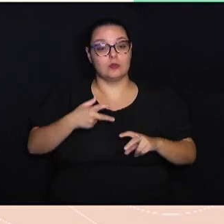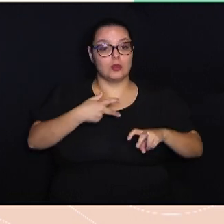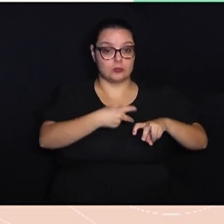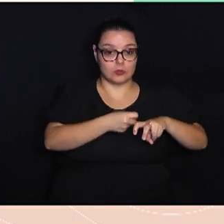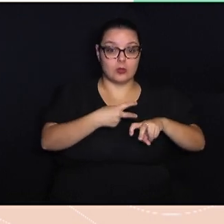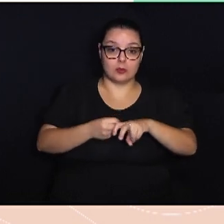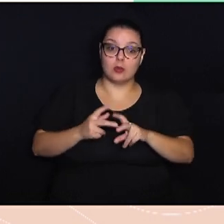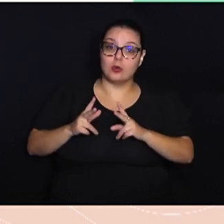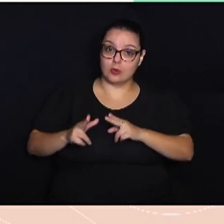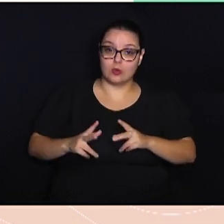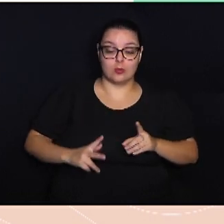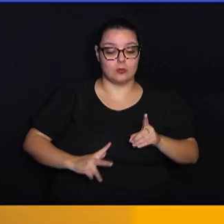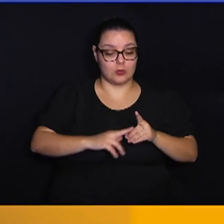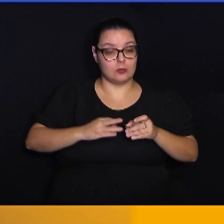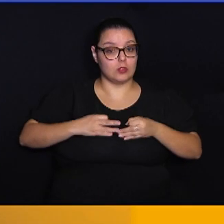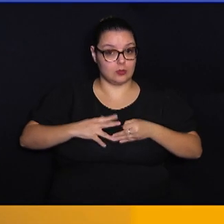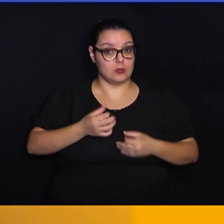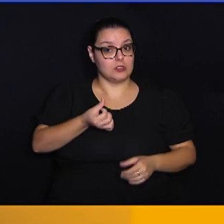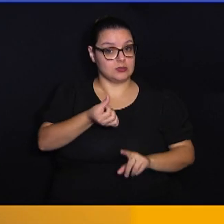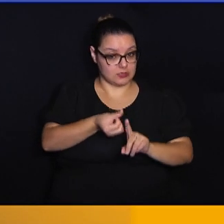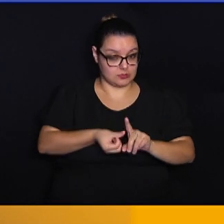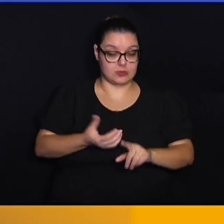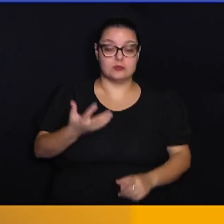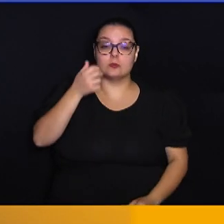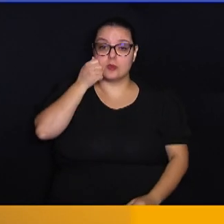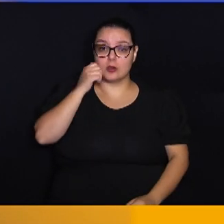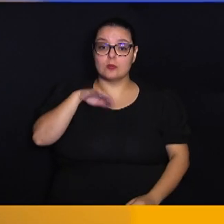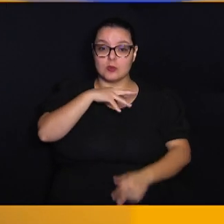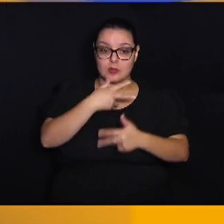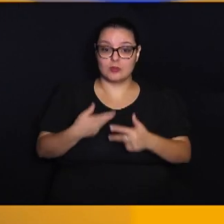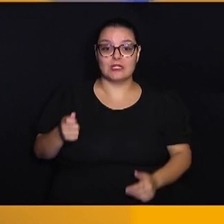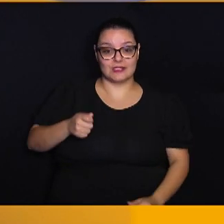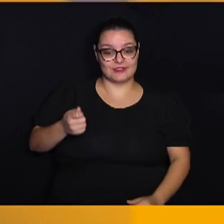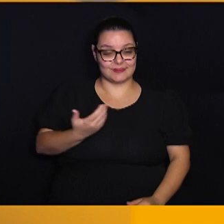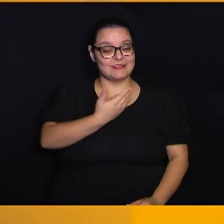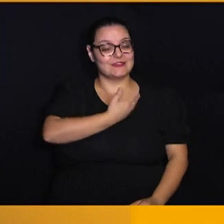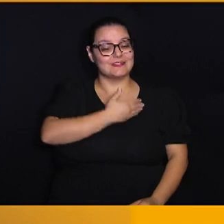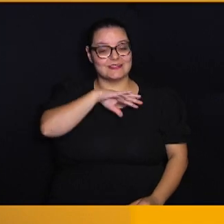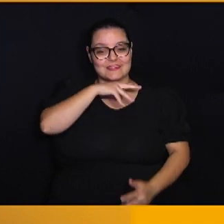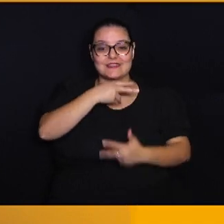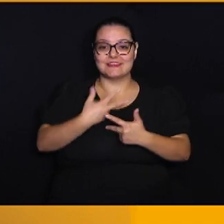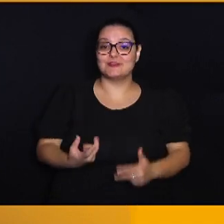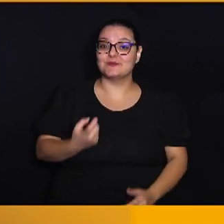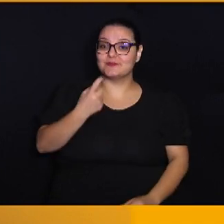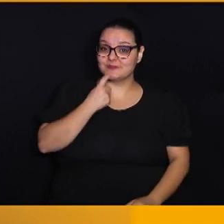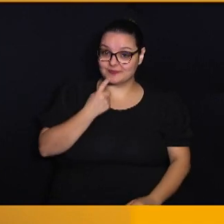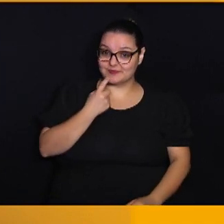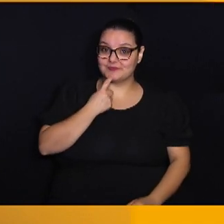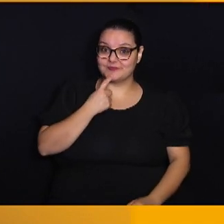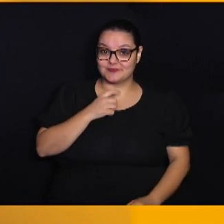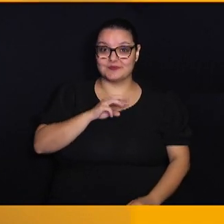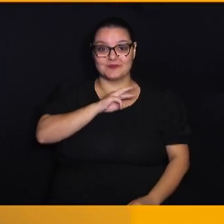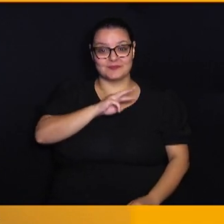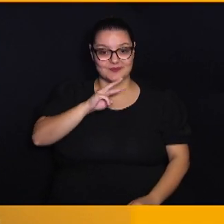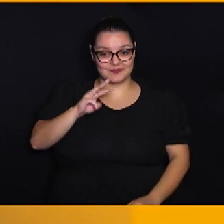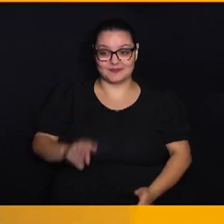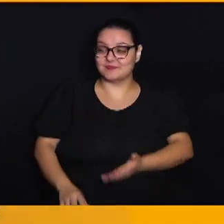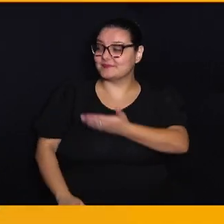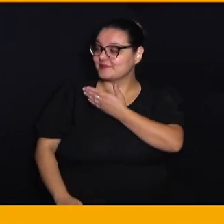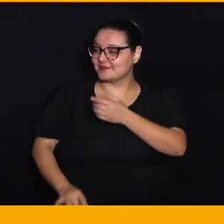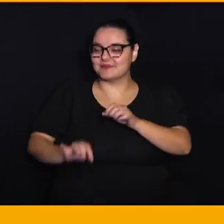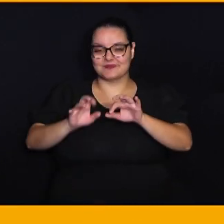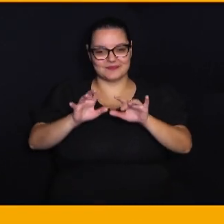negativo, fica muito difícil de prever, porque você tem o aumento do câmbio, tem tanto efeitos positivos via as exportações, mas também você tem efeito negativo via